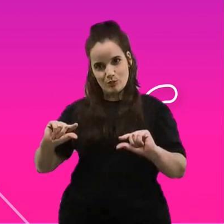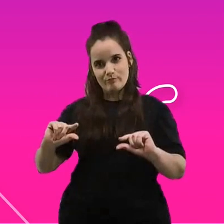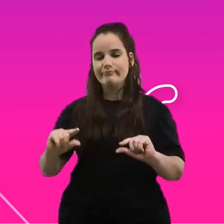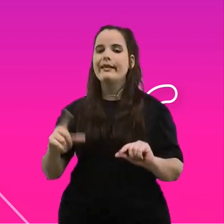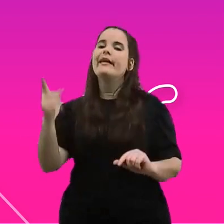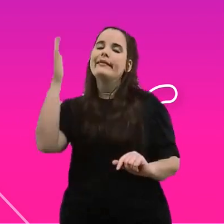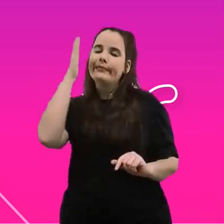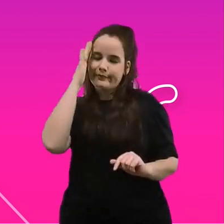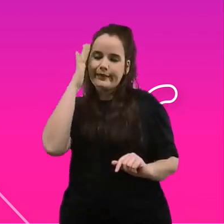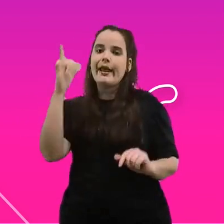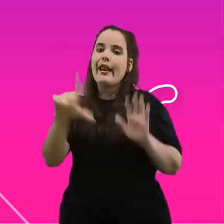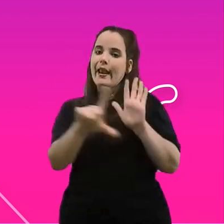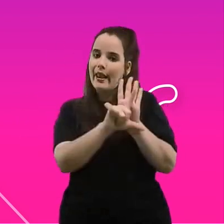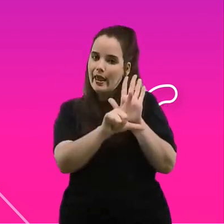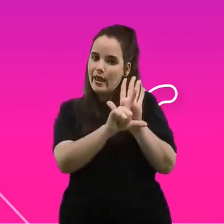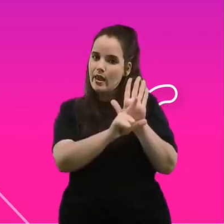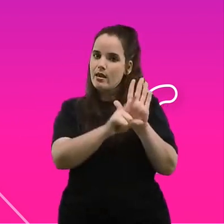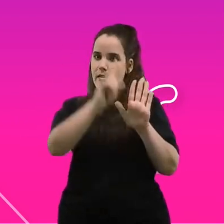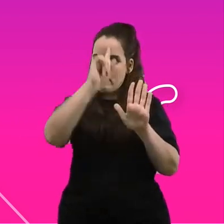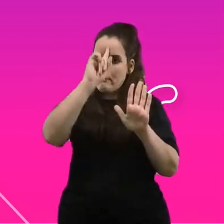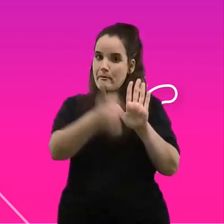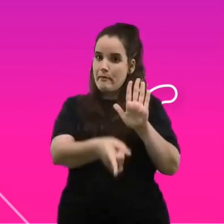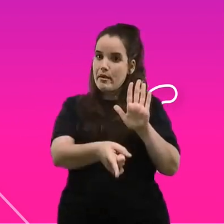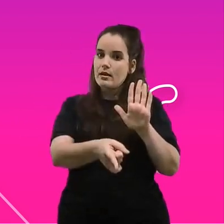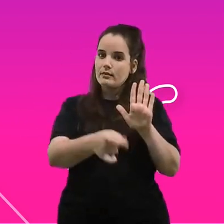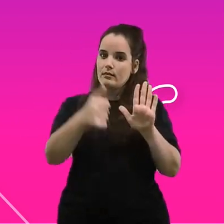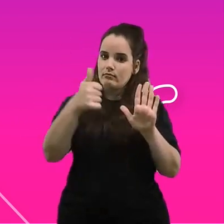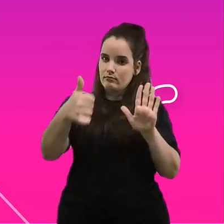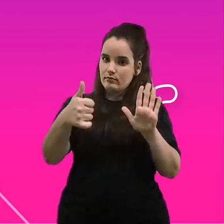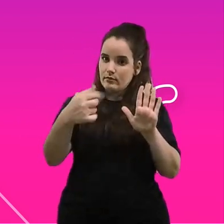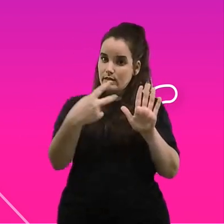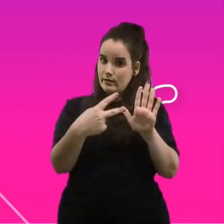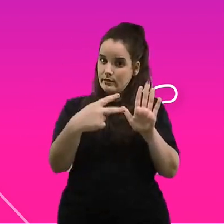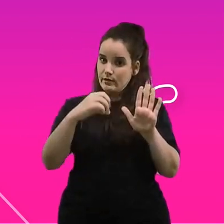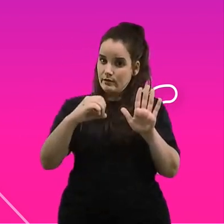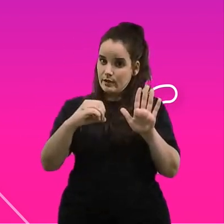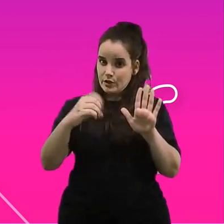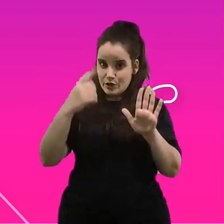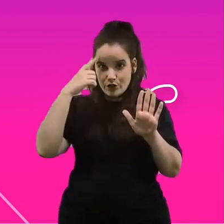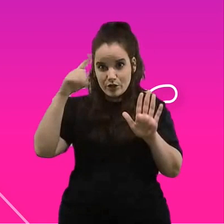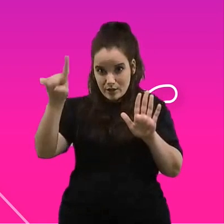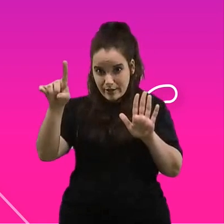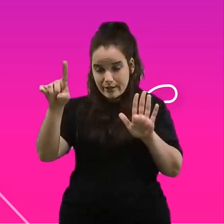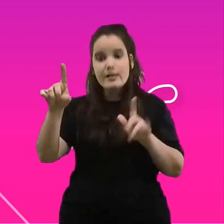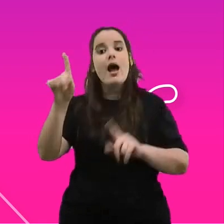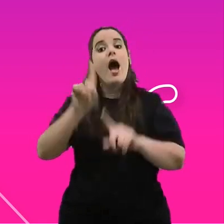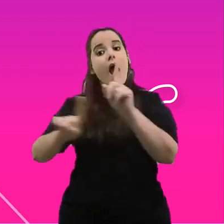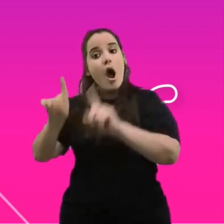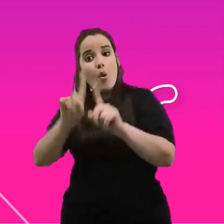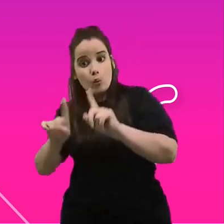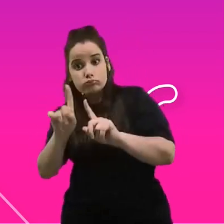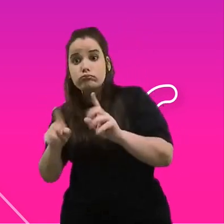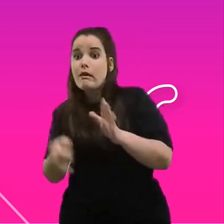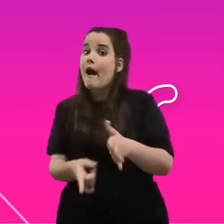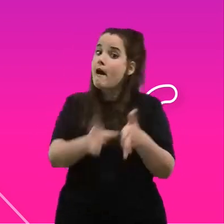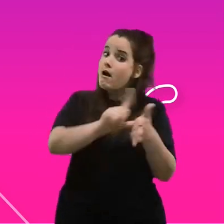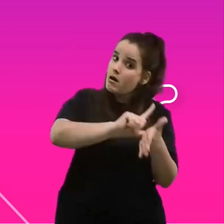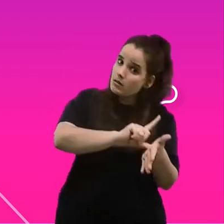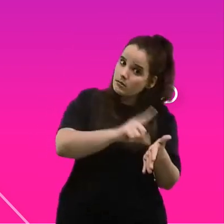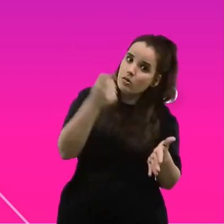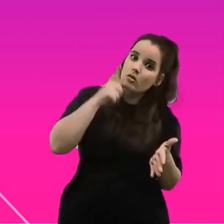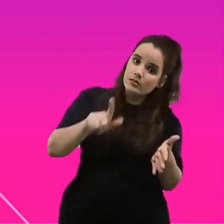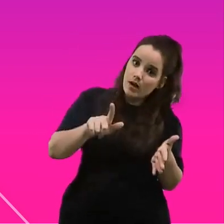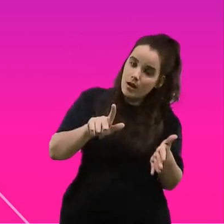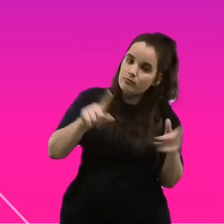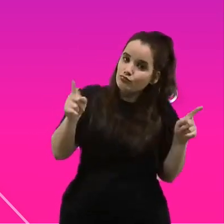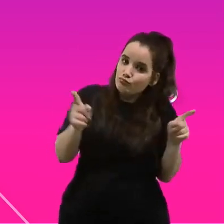estabelecido na legislação, alguns conseguem resolver antes, alguns não tanto, mas o que importa é a gente utilizar essas